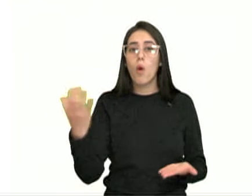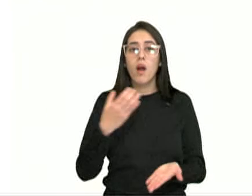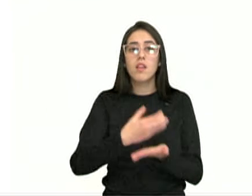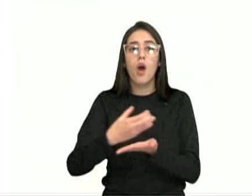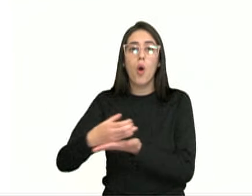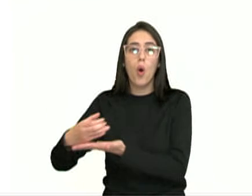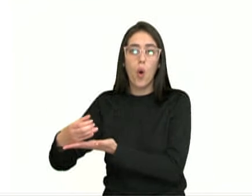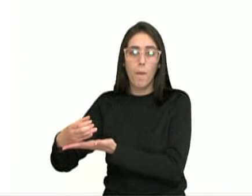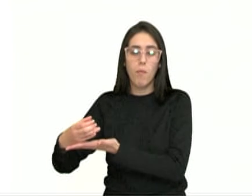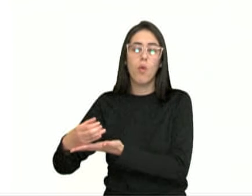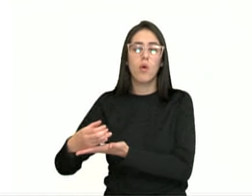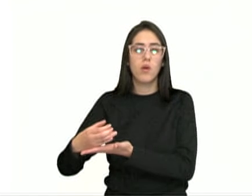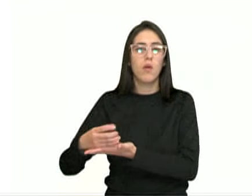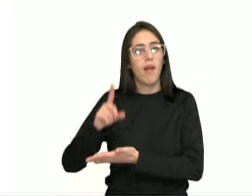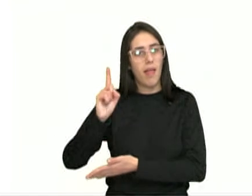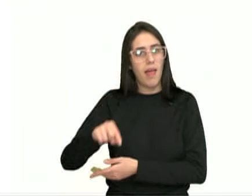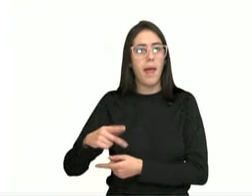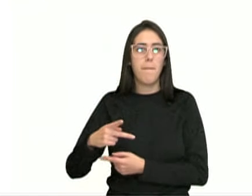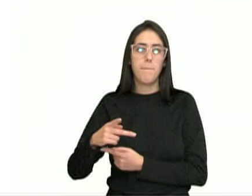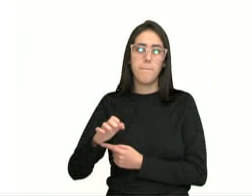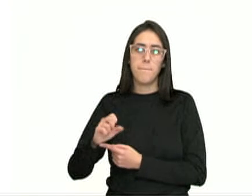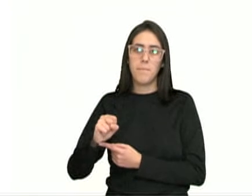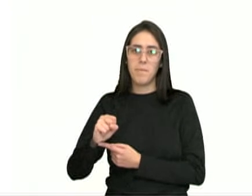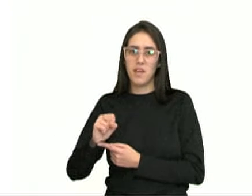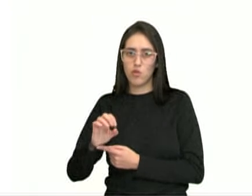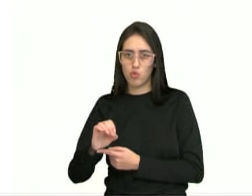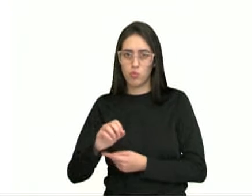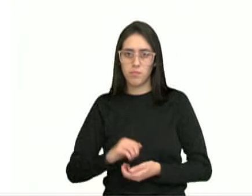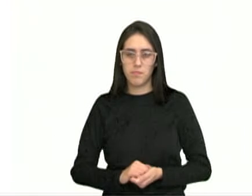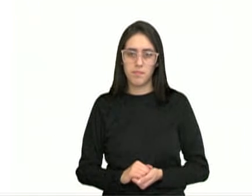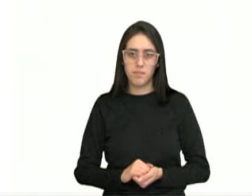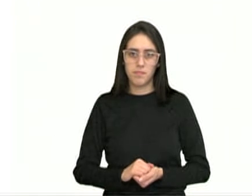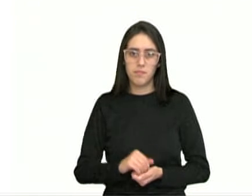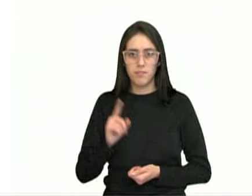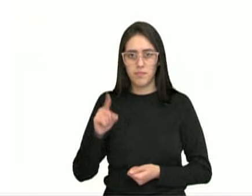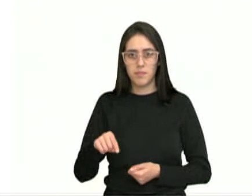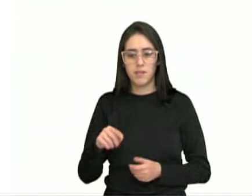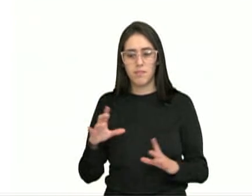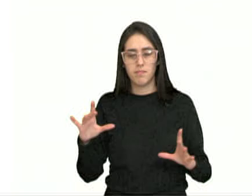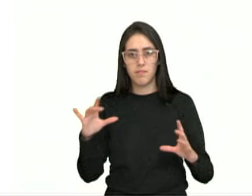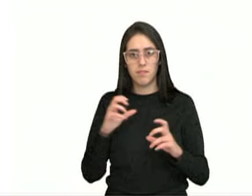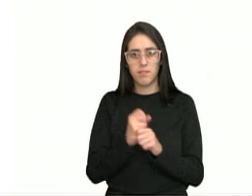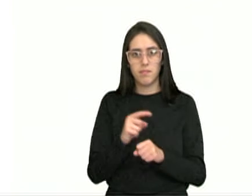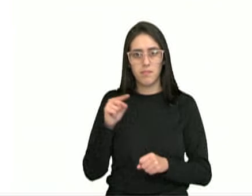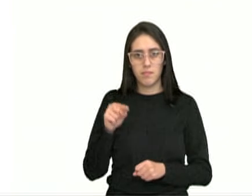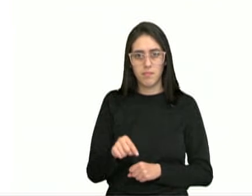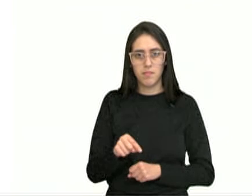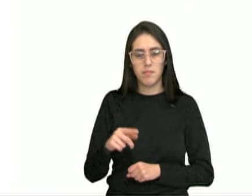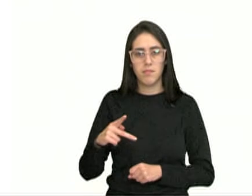copos, ela vai ser o meu peso, tá? No cálculo da média ponderada,